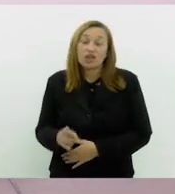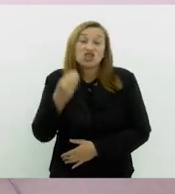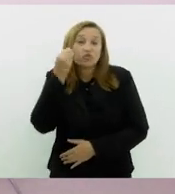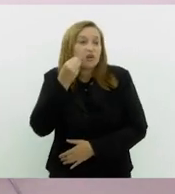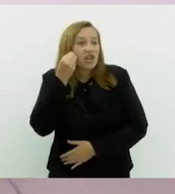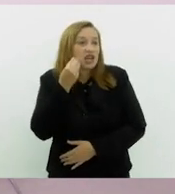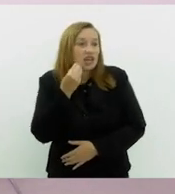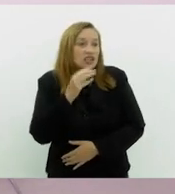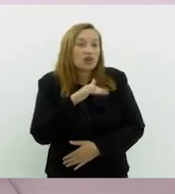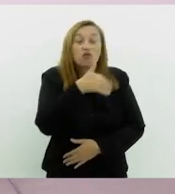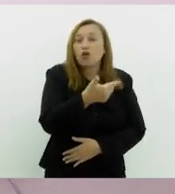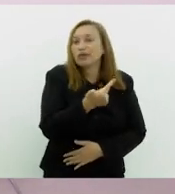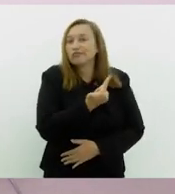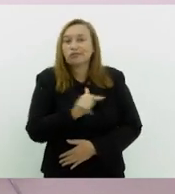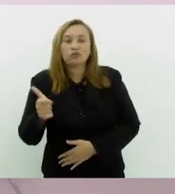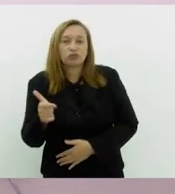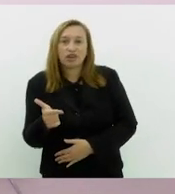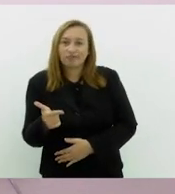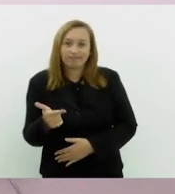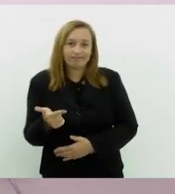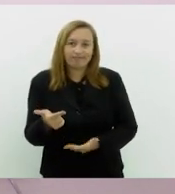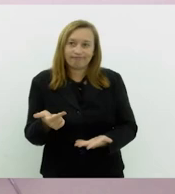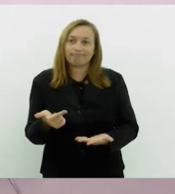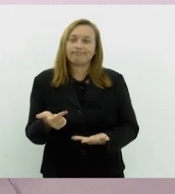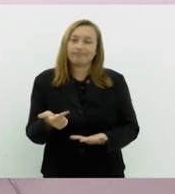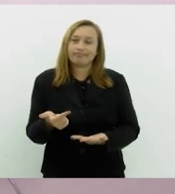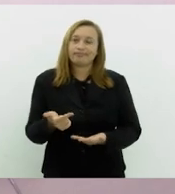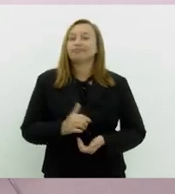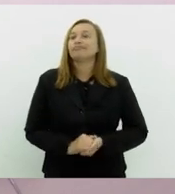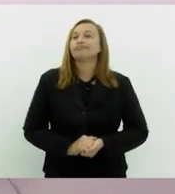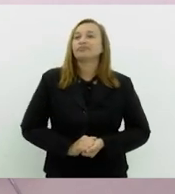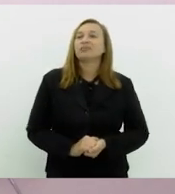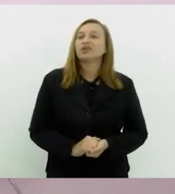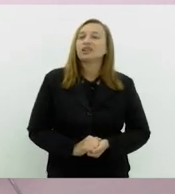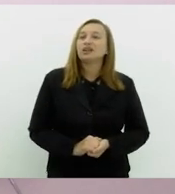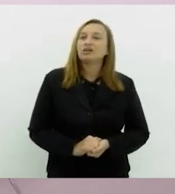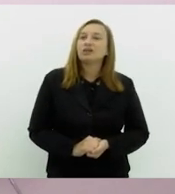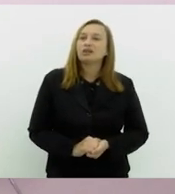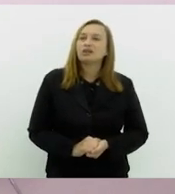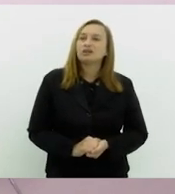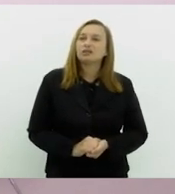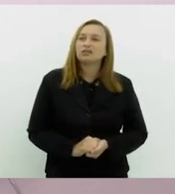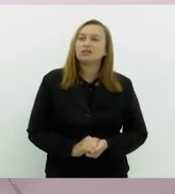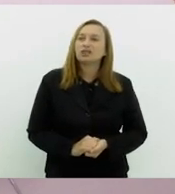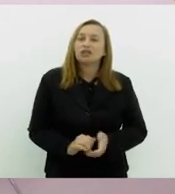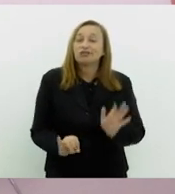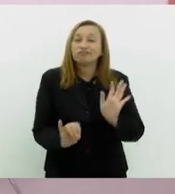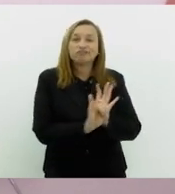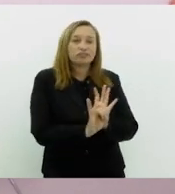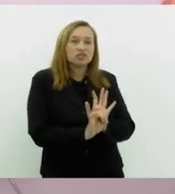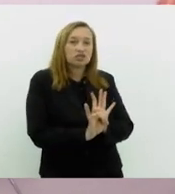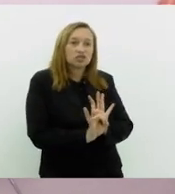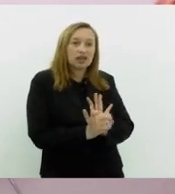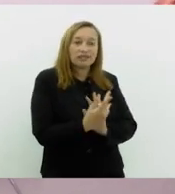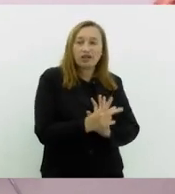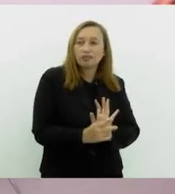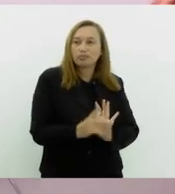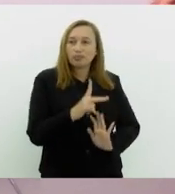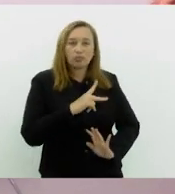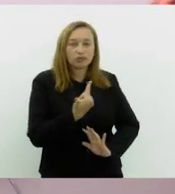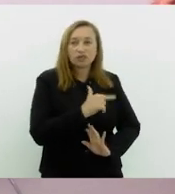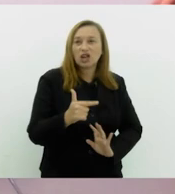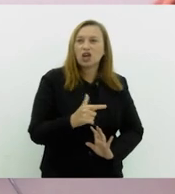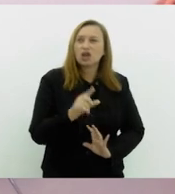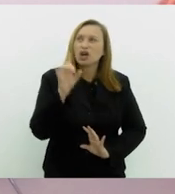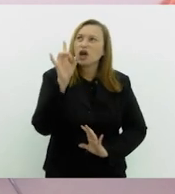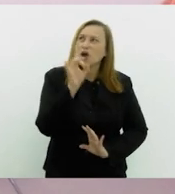despidas, inclusive, de uma construção, de uma subjetividade e de uma identidade. E eu escutei uma das